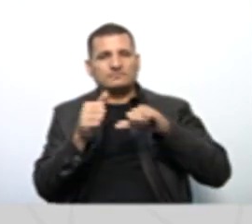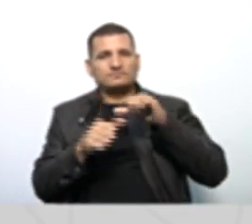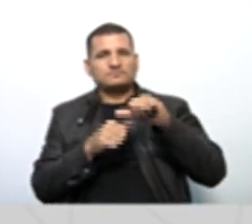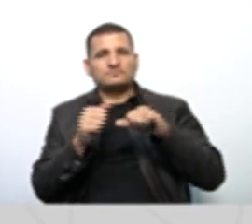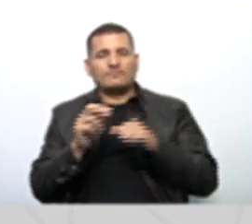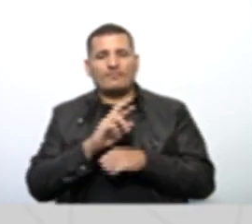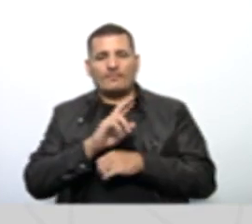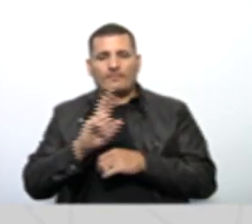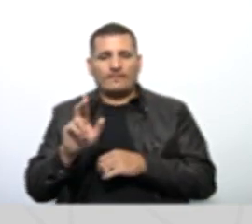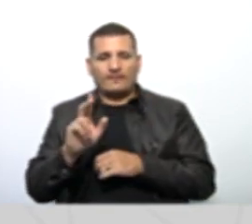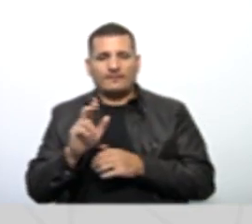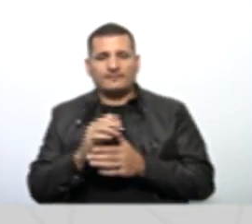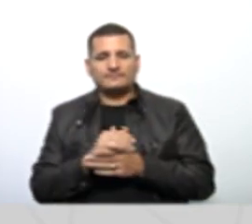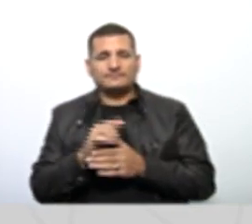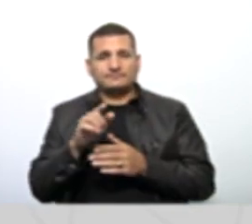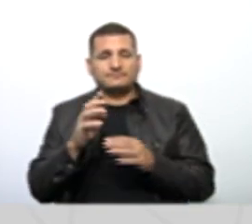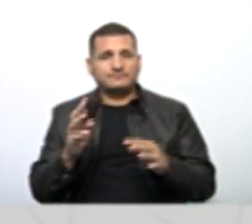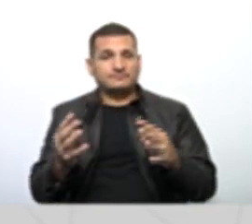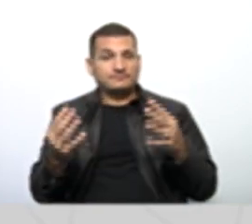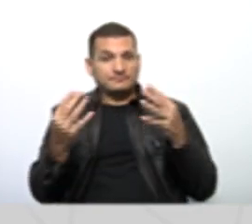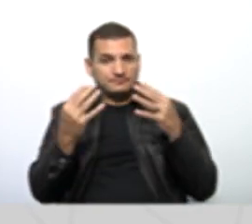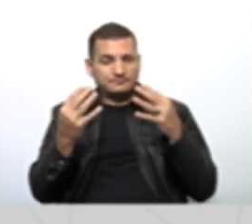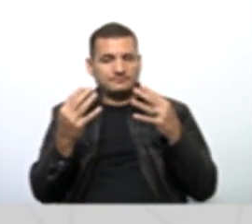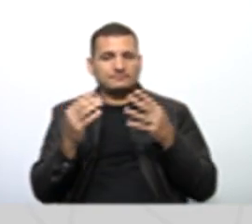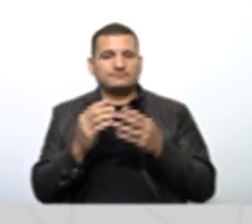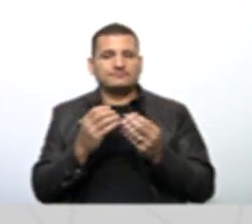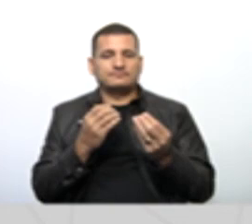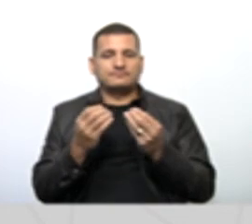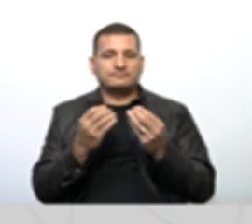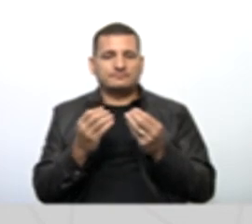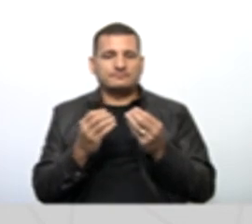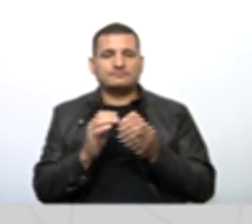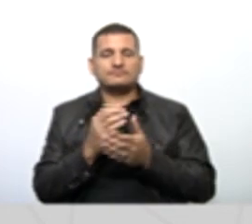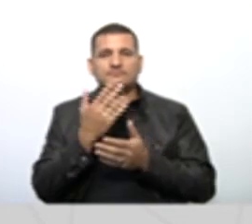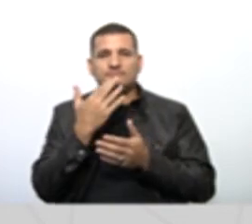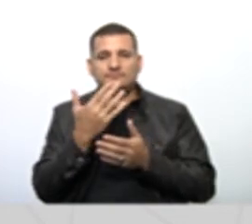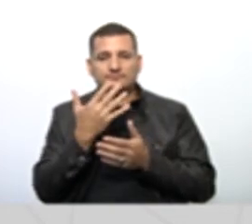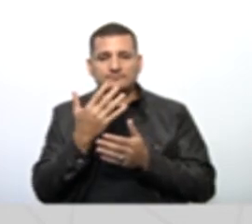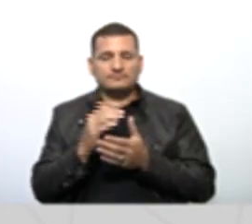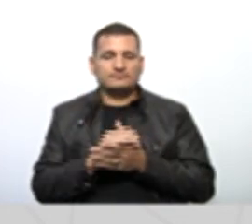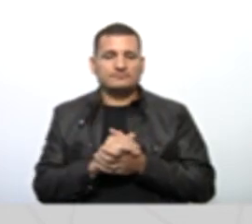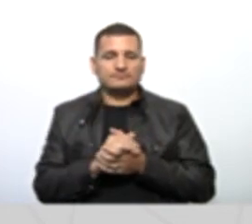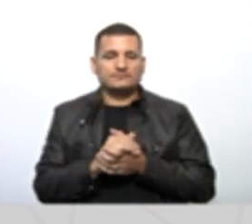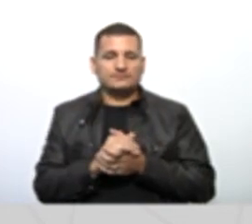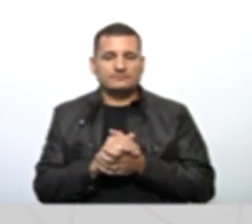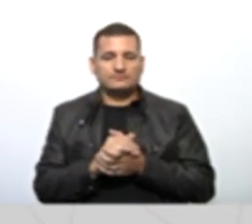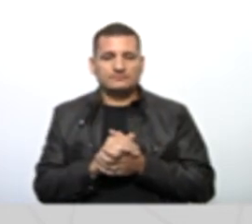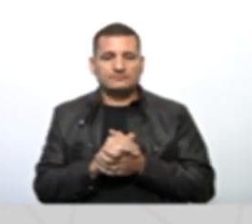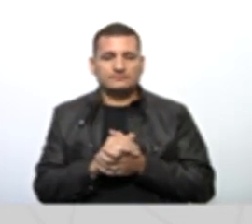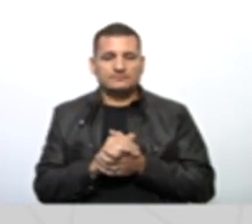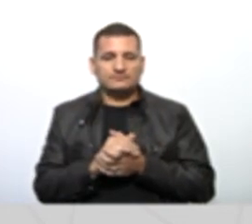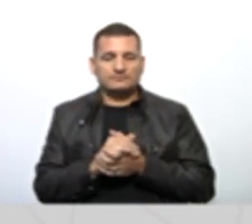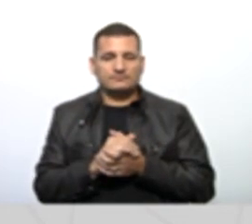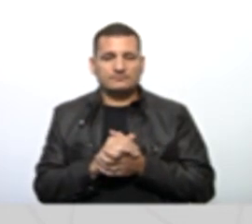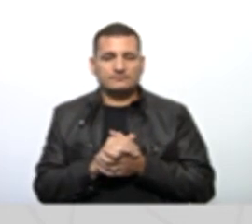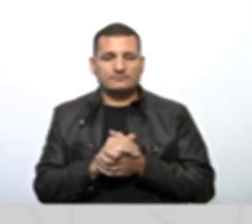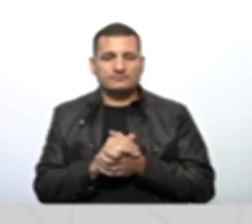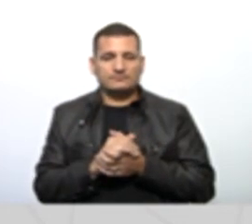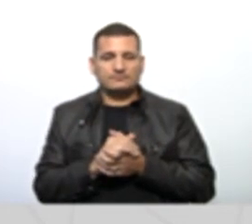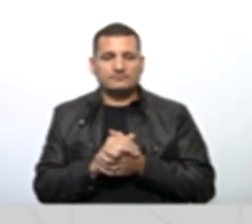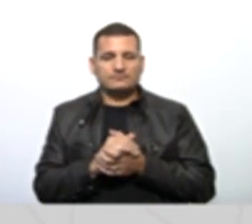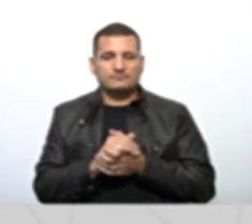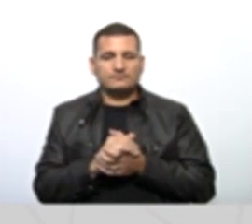ok então você tem que estar bem atento que chão dessas cores certo nós já vamos falar o